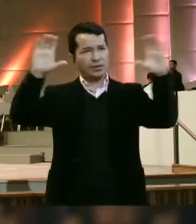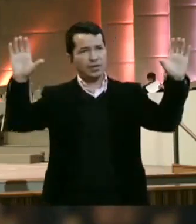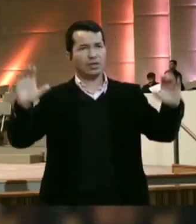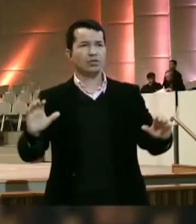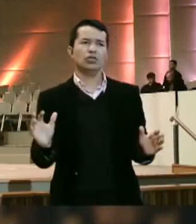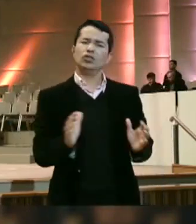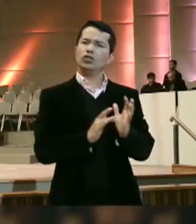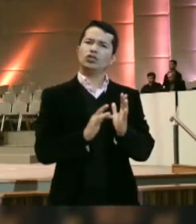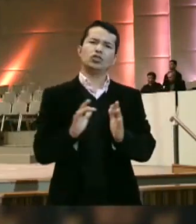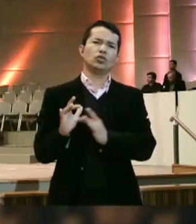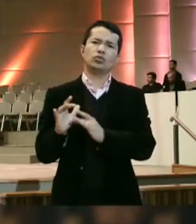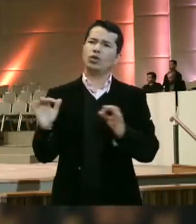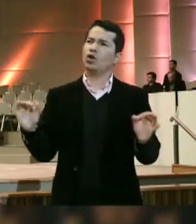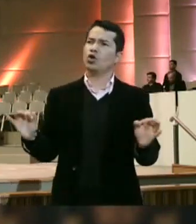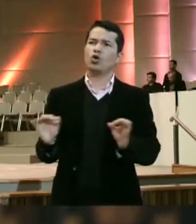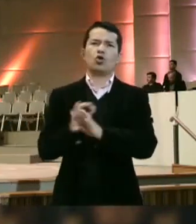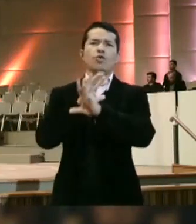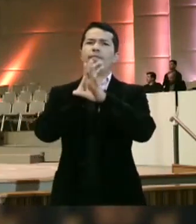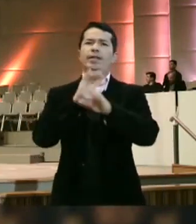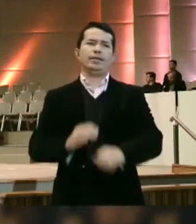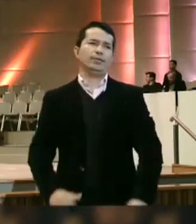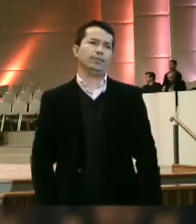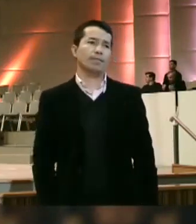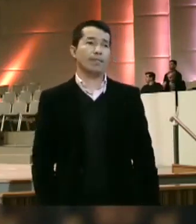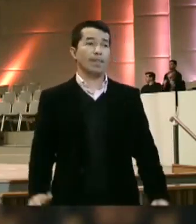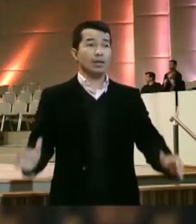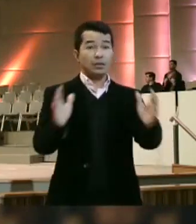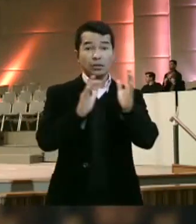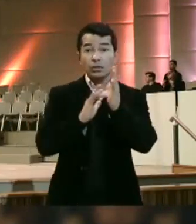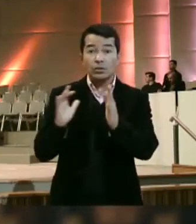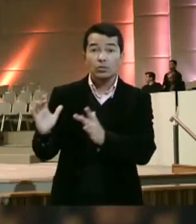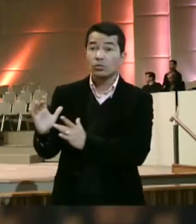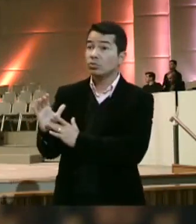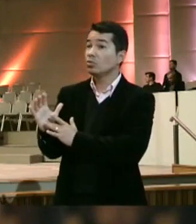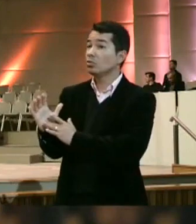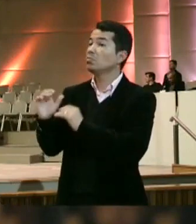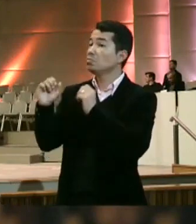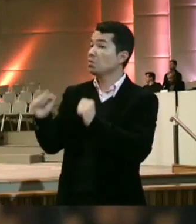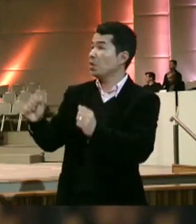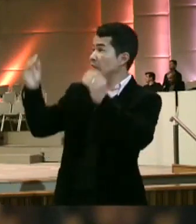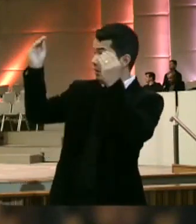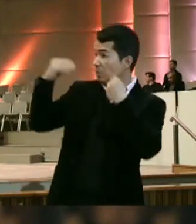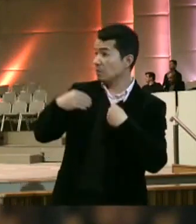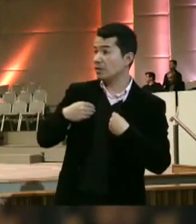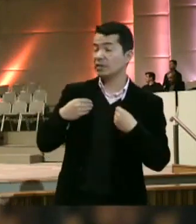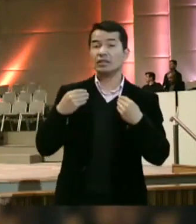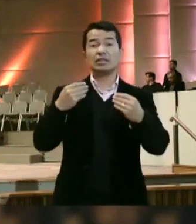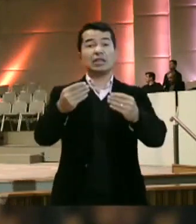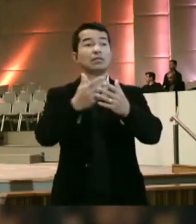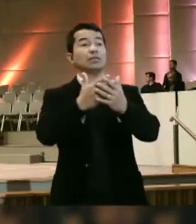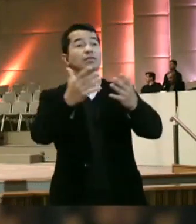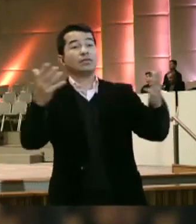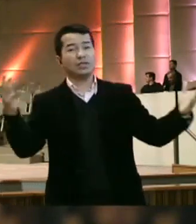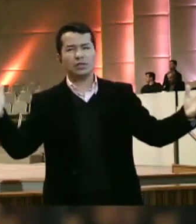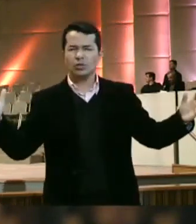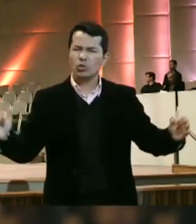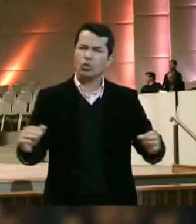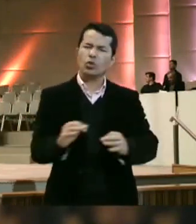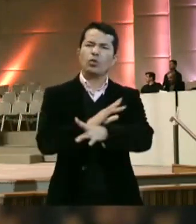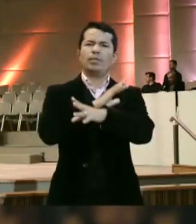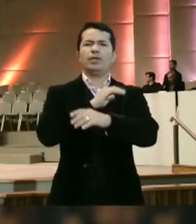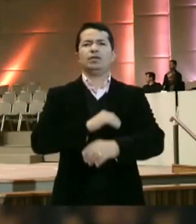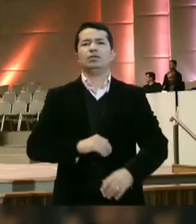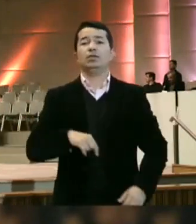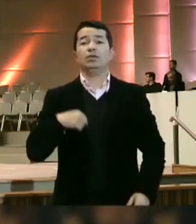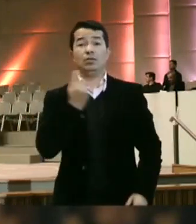é suficiente. Jesus é suficiente. E quando a gente entende a suficiência